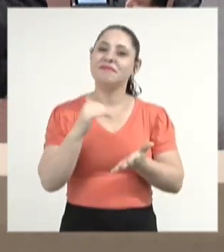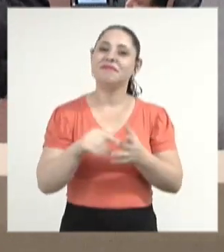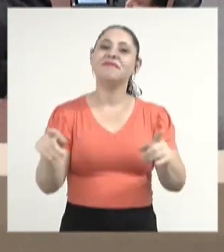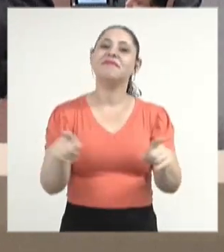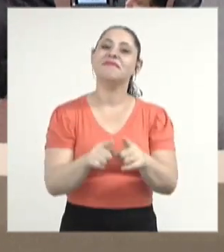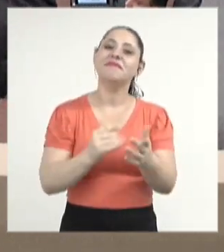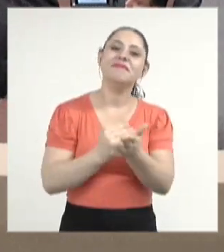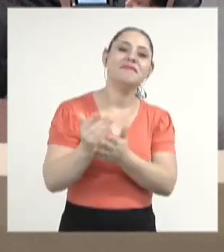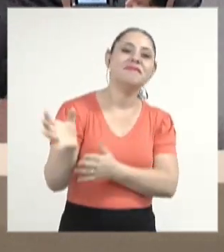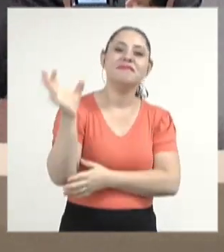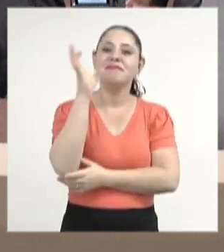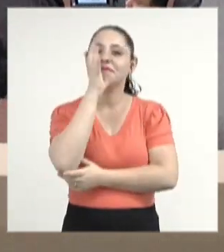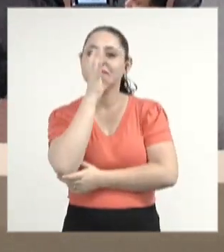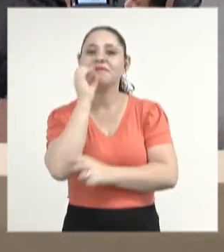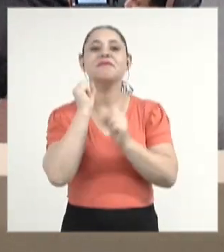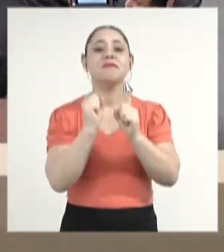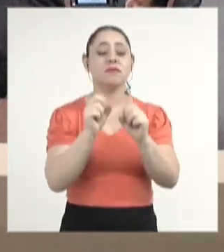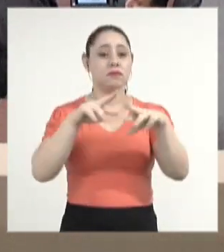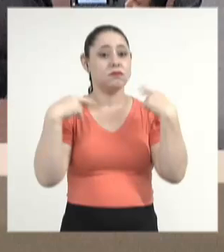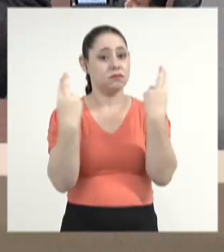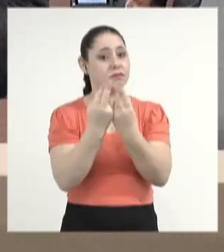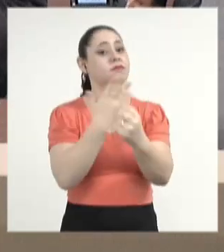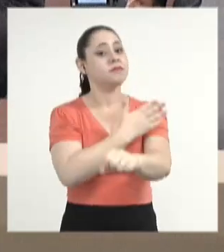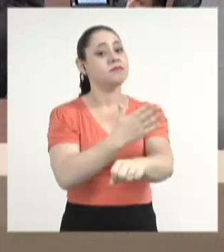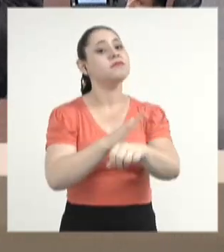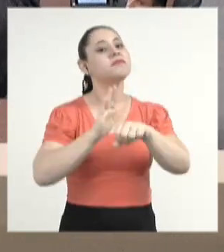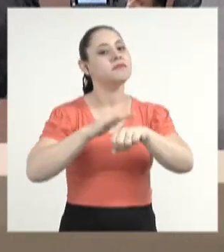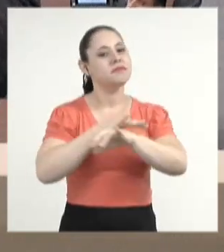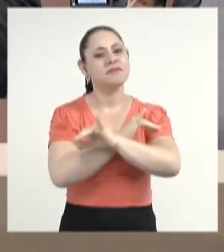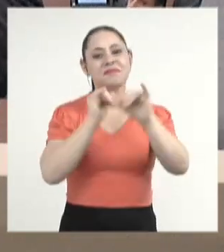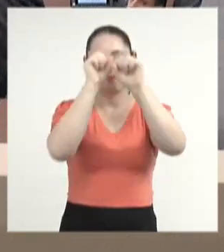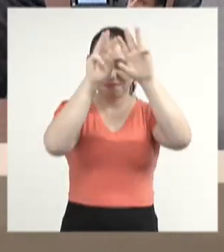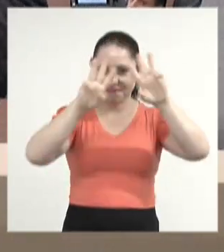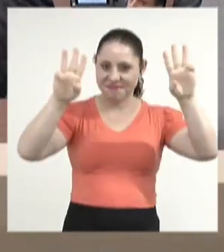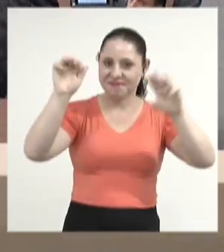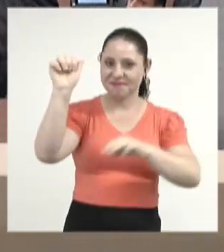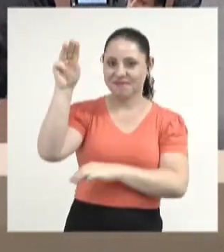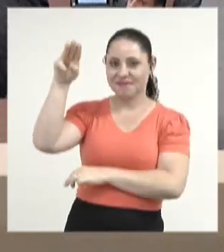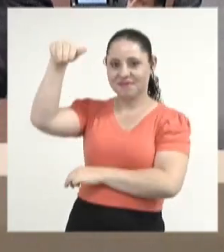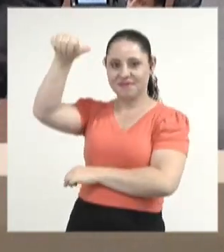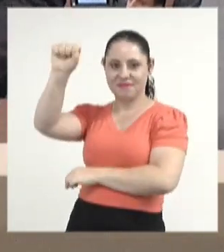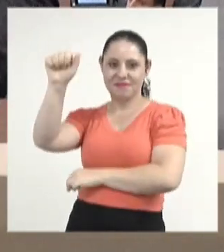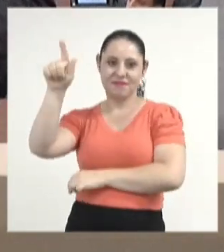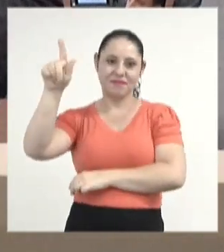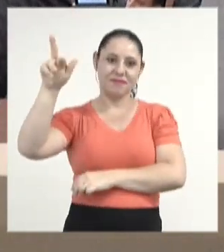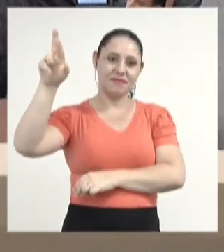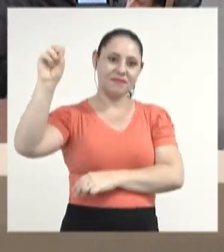Logo mais, vocês podem acompanhar aí a sessão plenária e mais informações no site oficial da Casa de Leis,